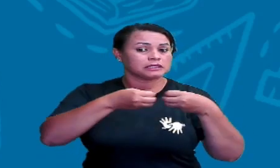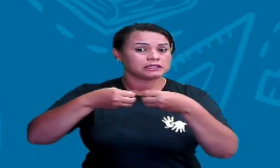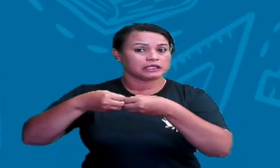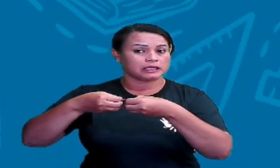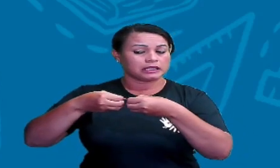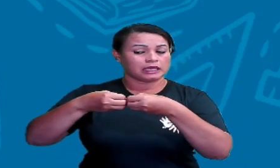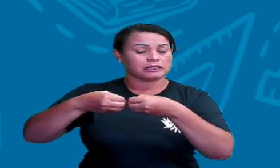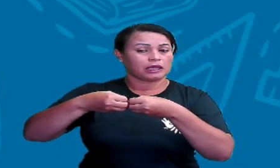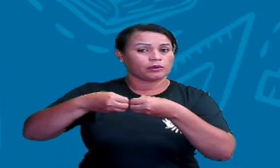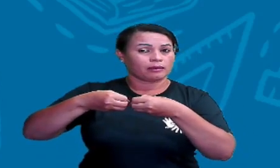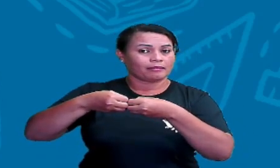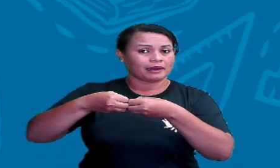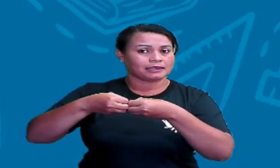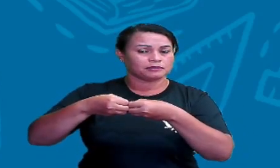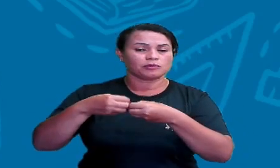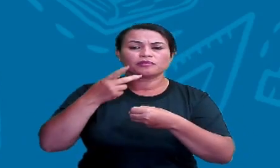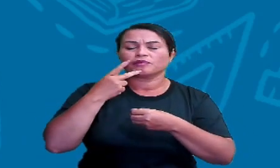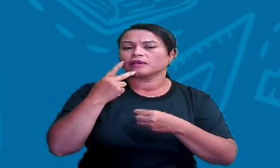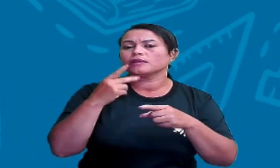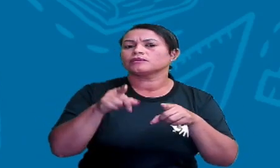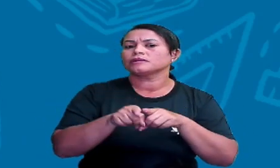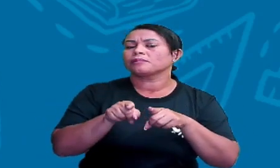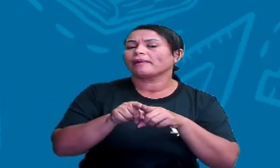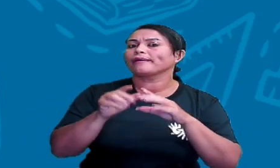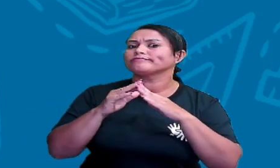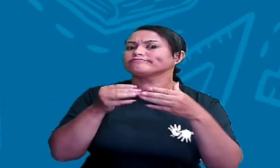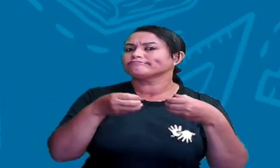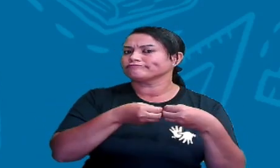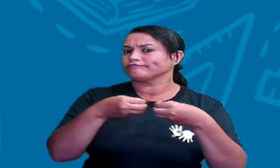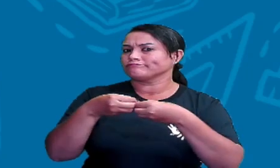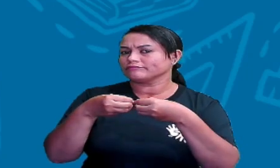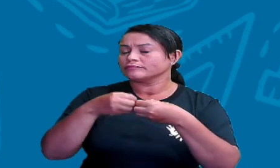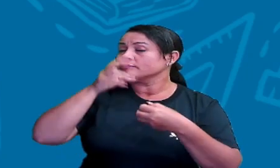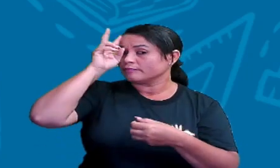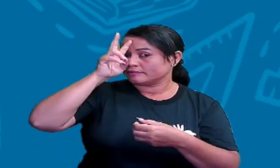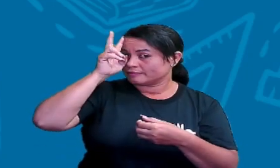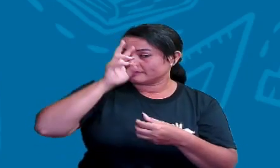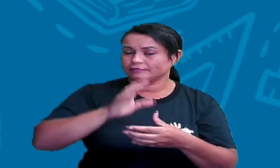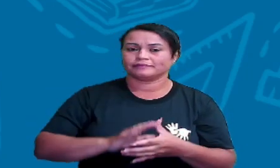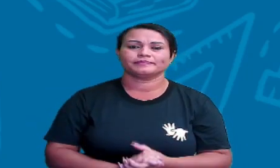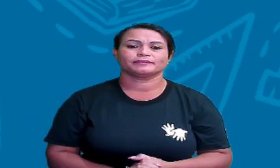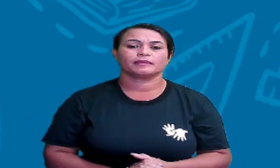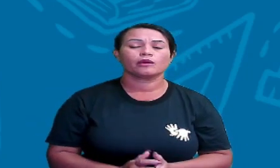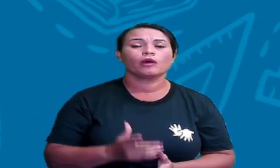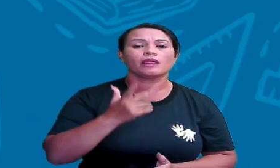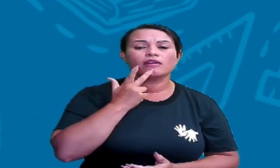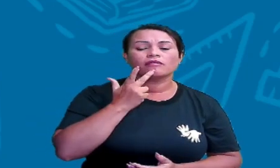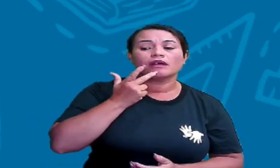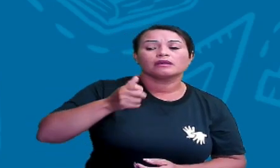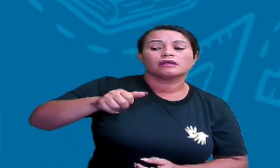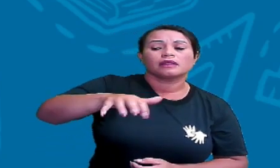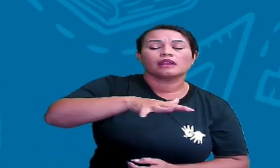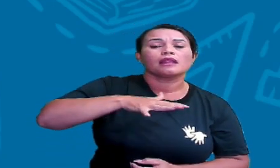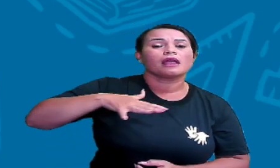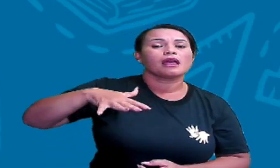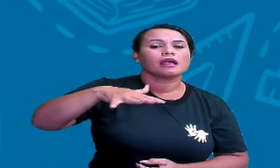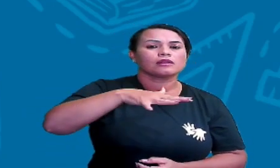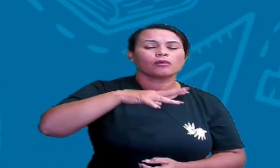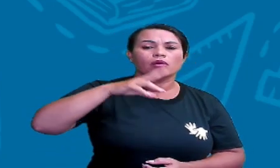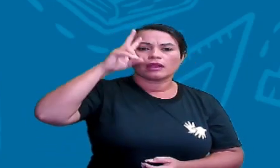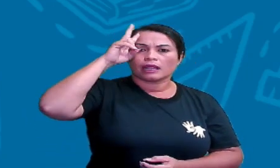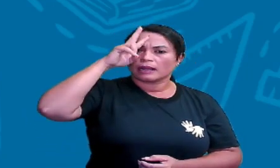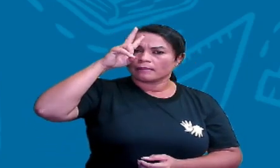que é próximo, falo do vizinho, lembra do vizinho. Quando eu falo de território, você tem que